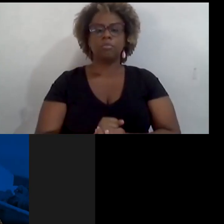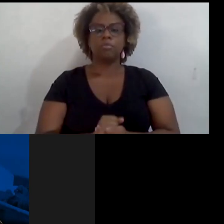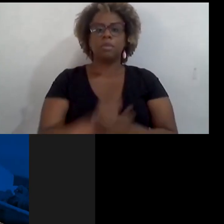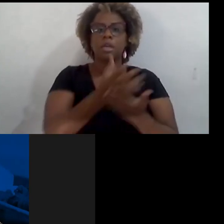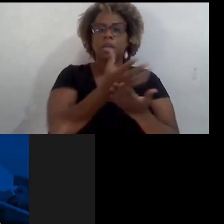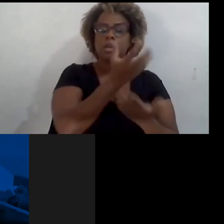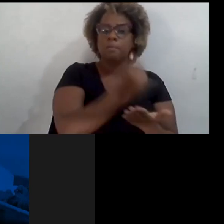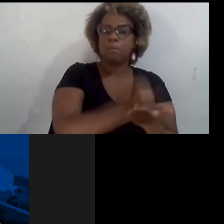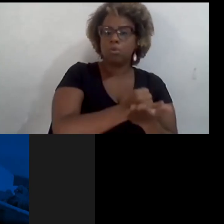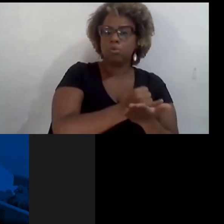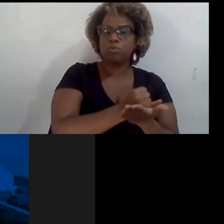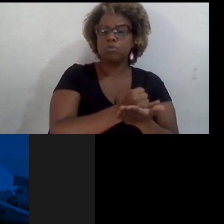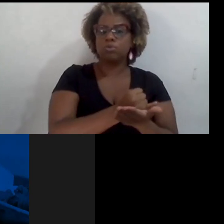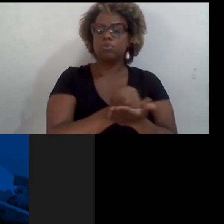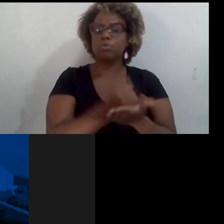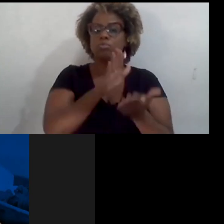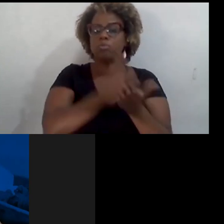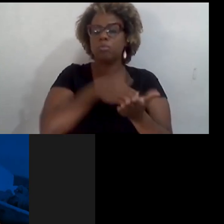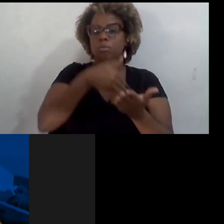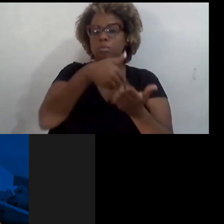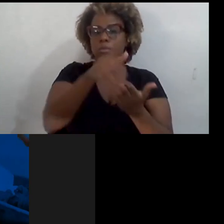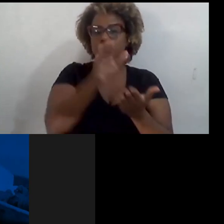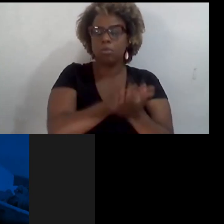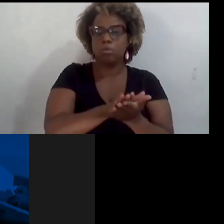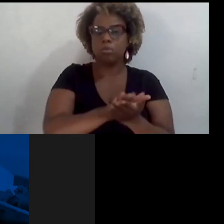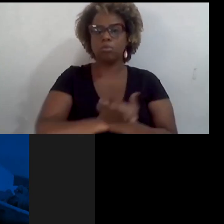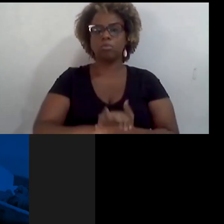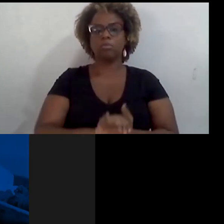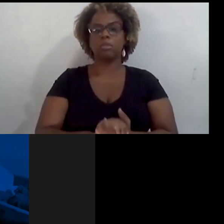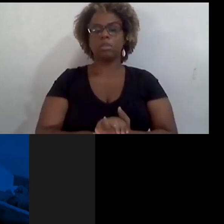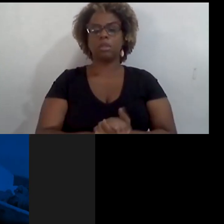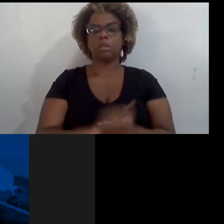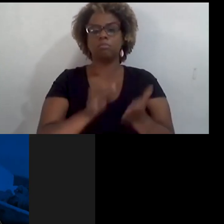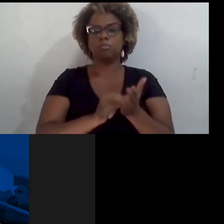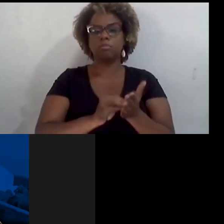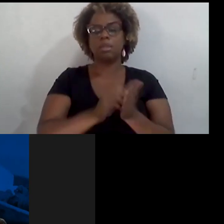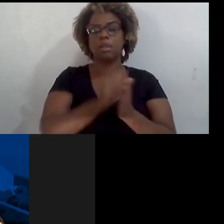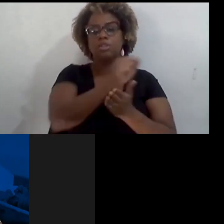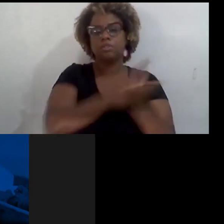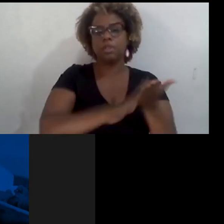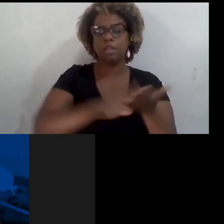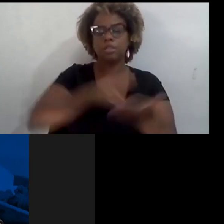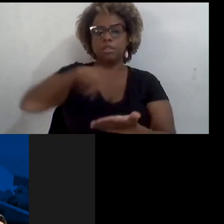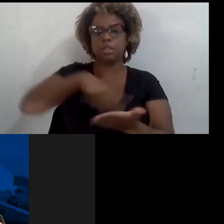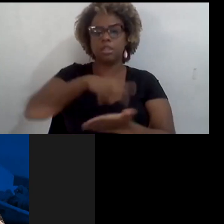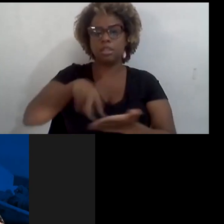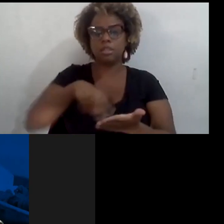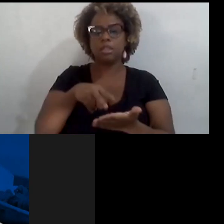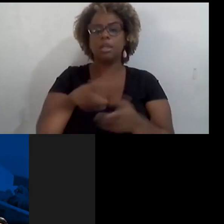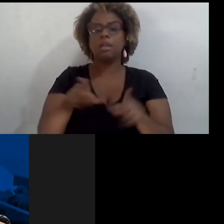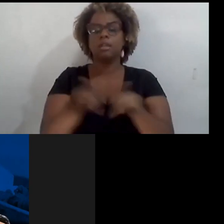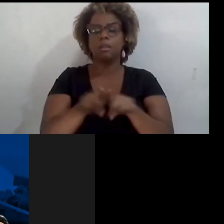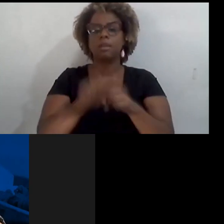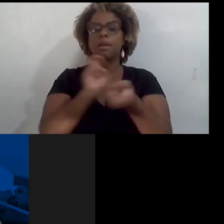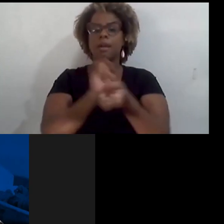ser incluídas na agenda da atividade de dança, que é a capoeira, nas escolas